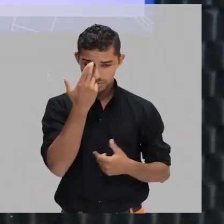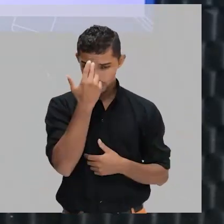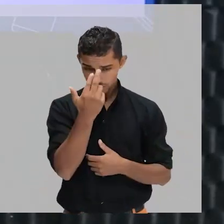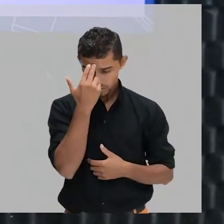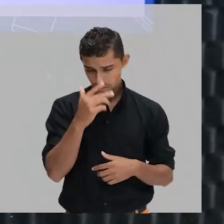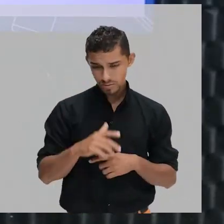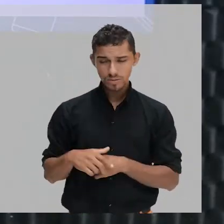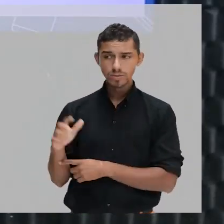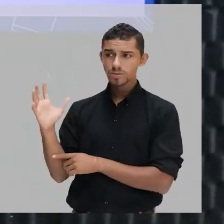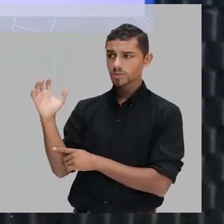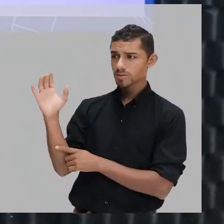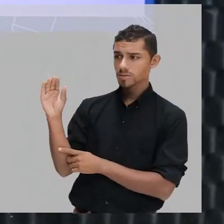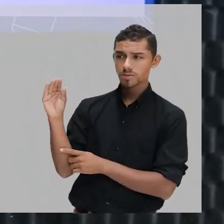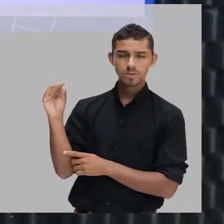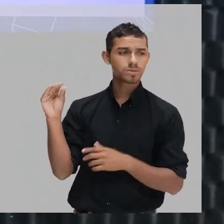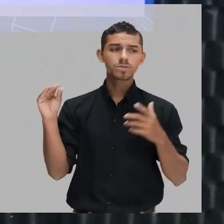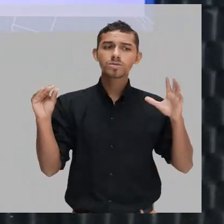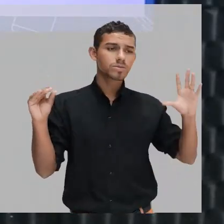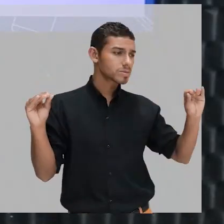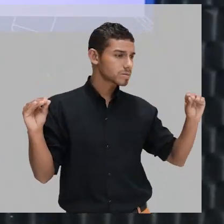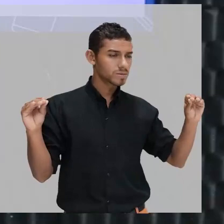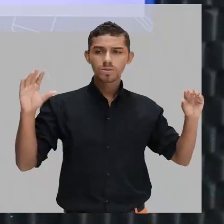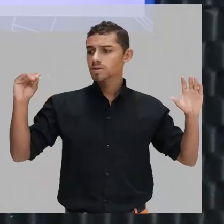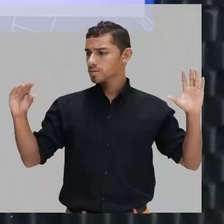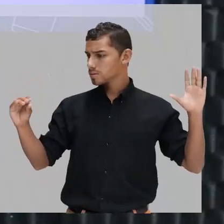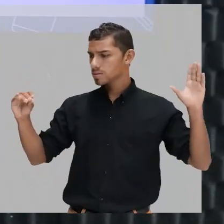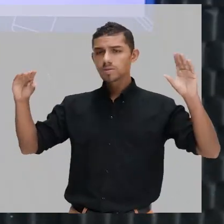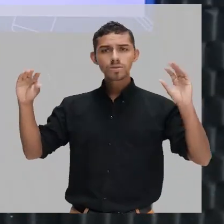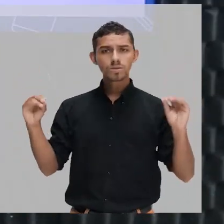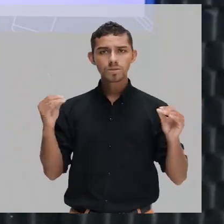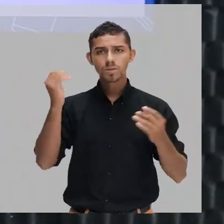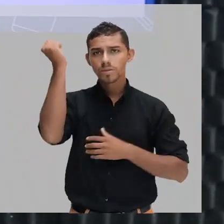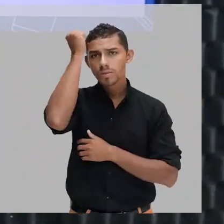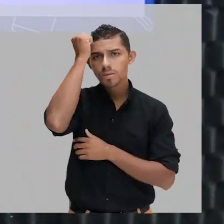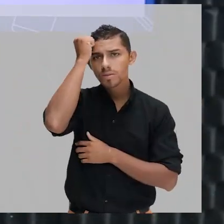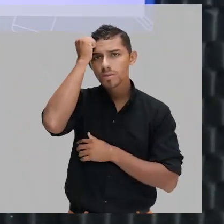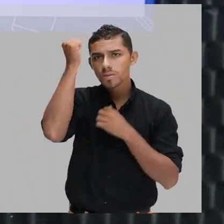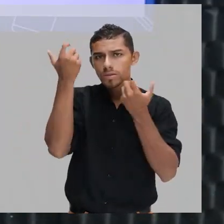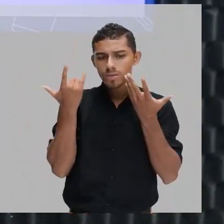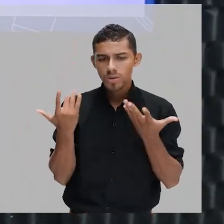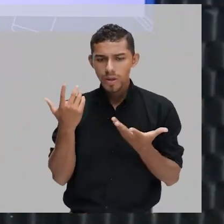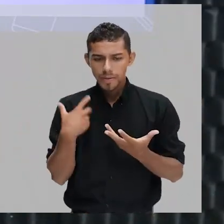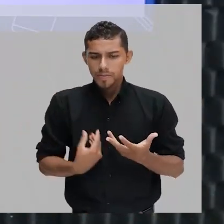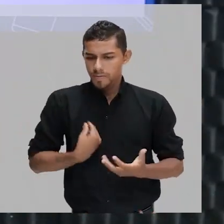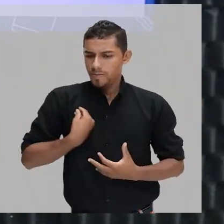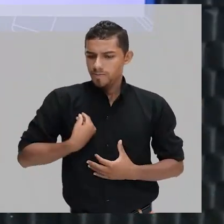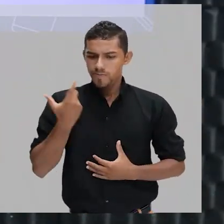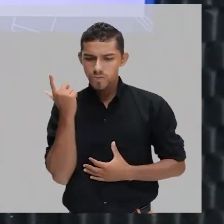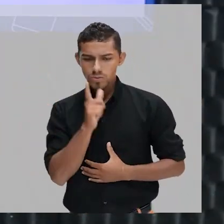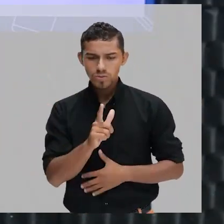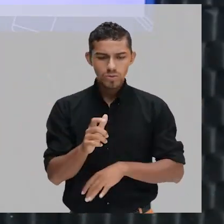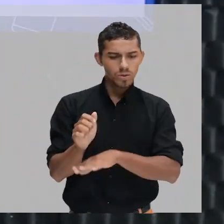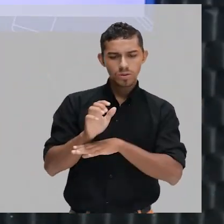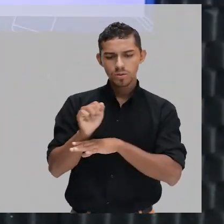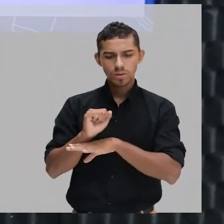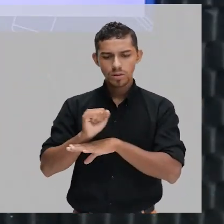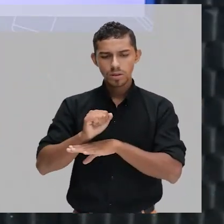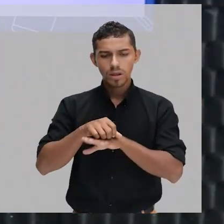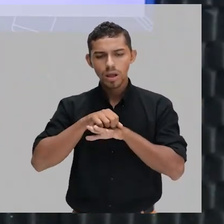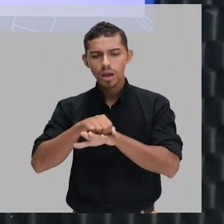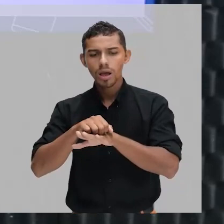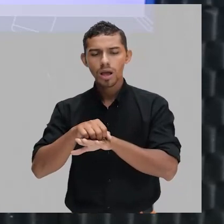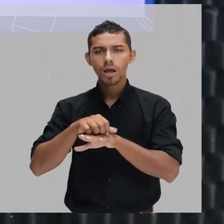seus bonecos, as suas casas, os seus carros. Ora eles viram personagens, ora eles ganham vida. Isso é a manipulação